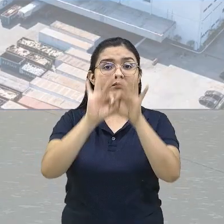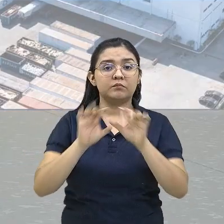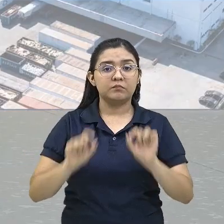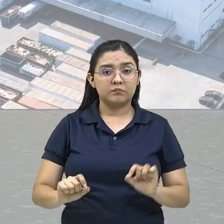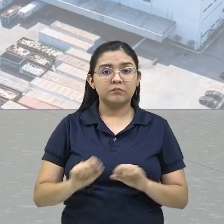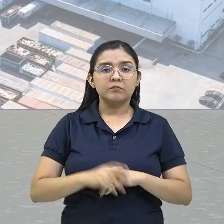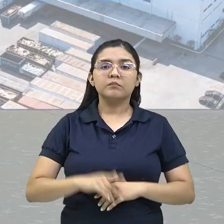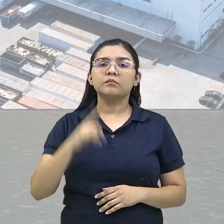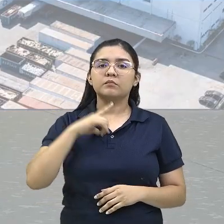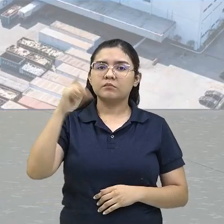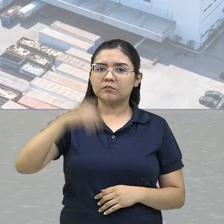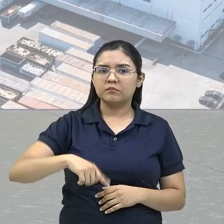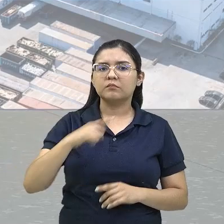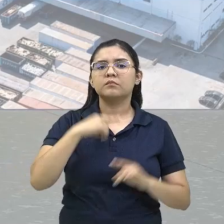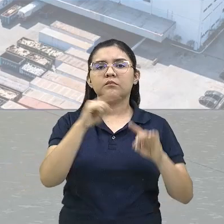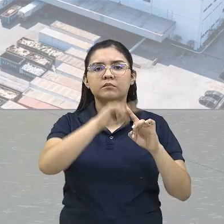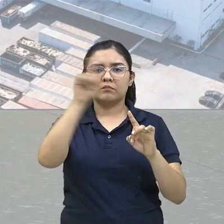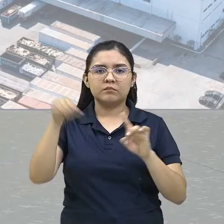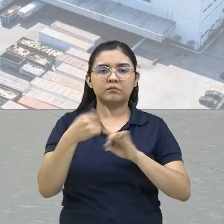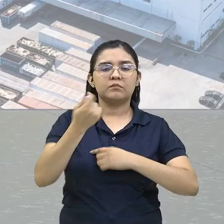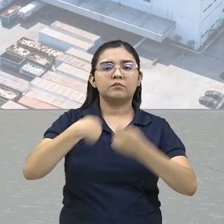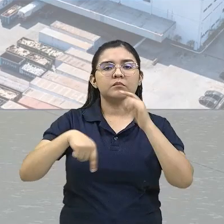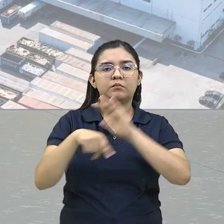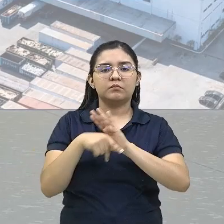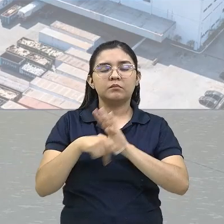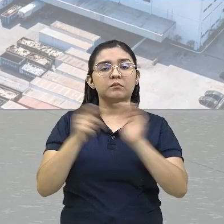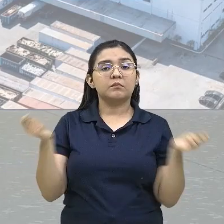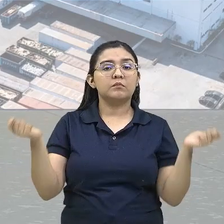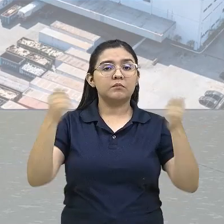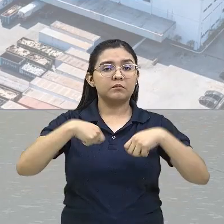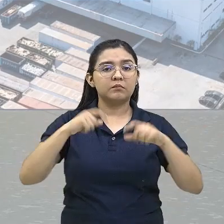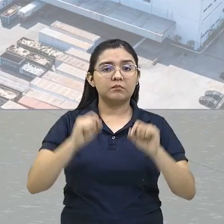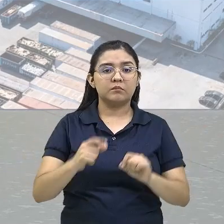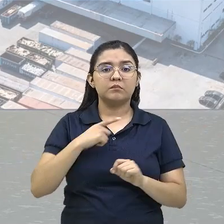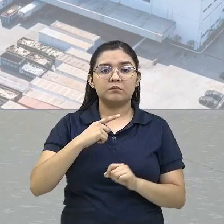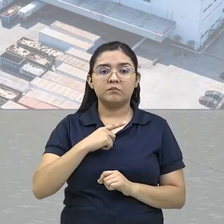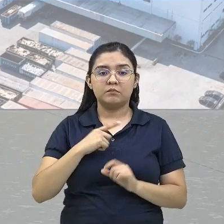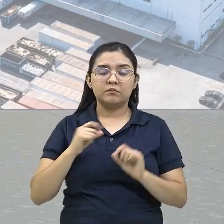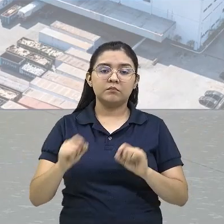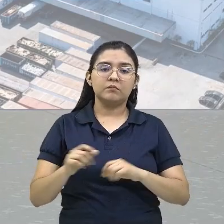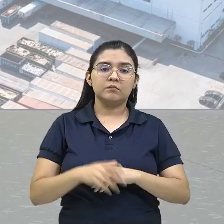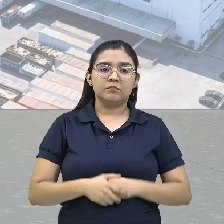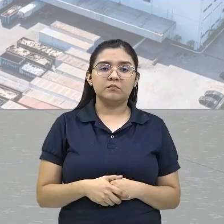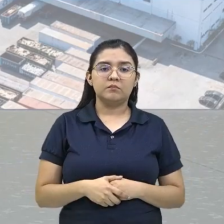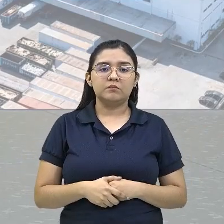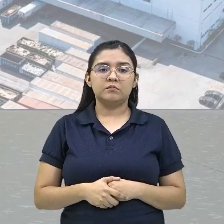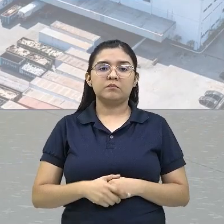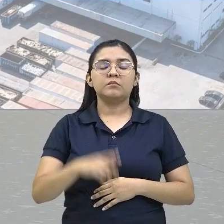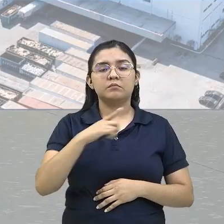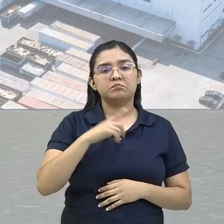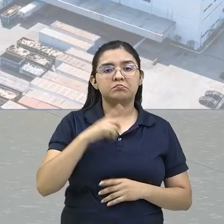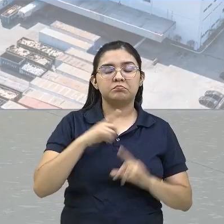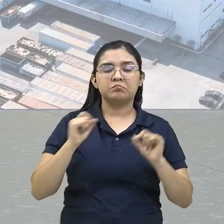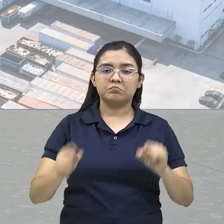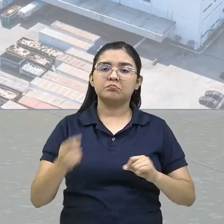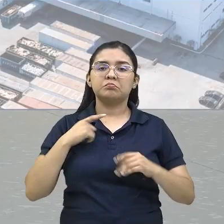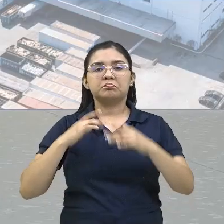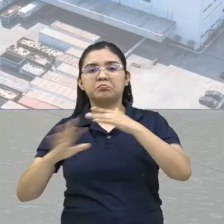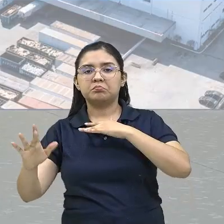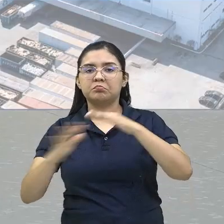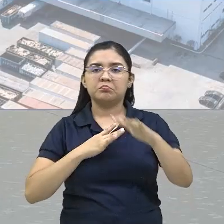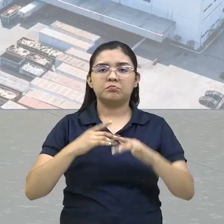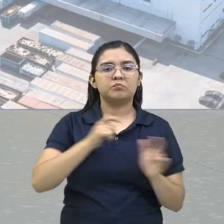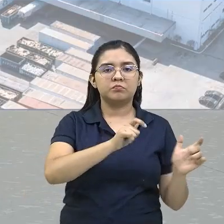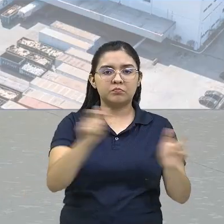bom, a esses ciclos econômicos que possibilitam a ida e vinda de pessoas de regiões diferentes,